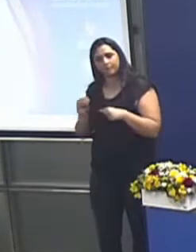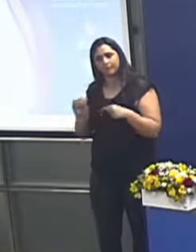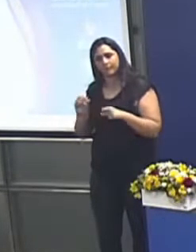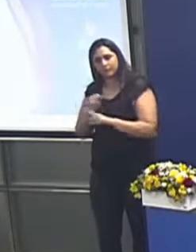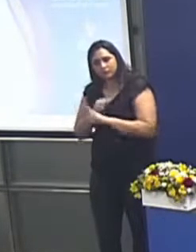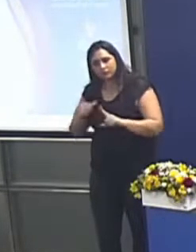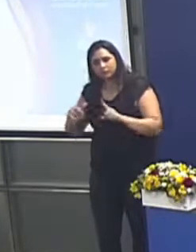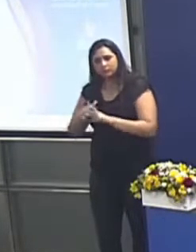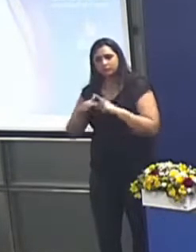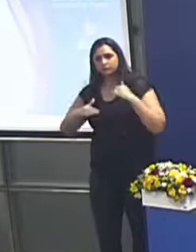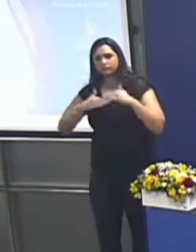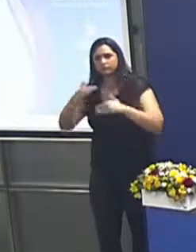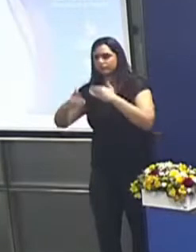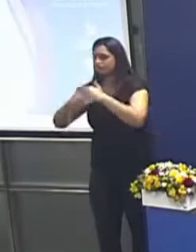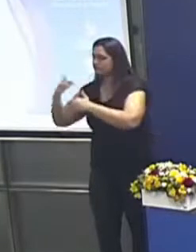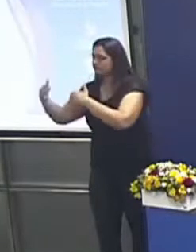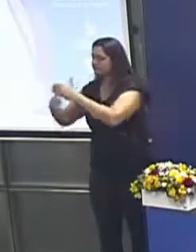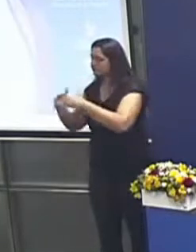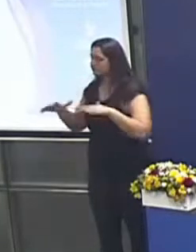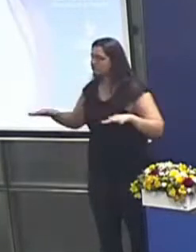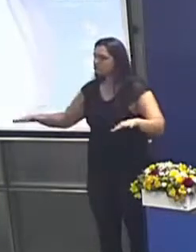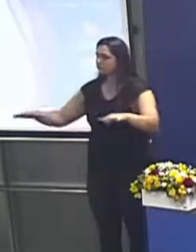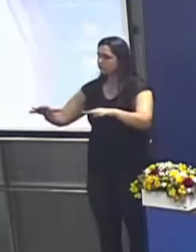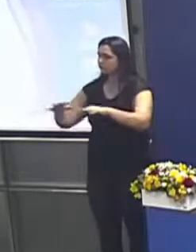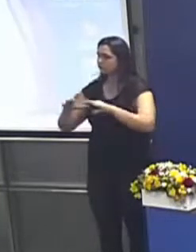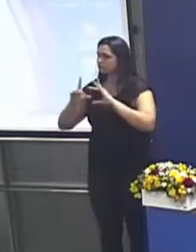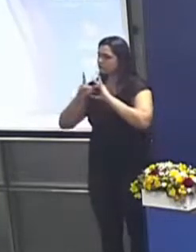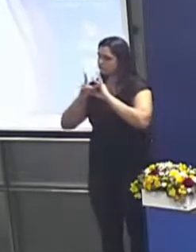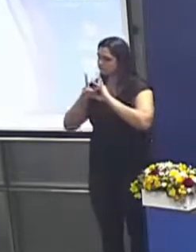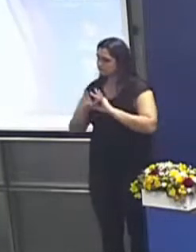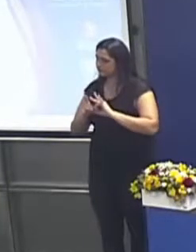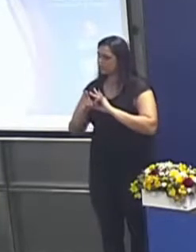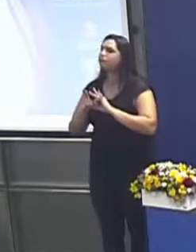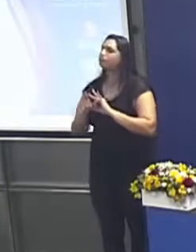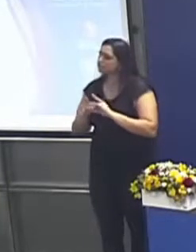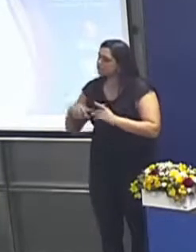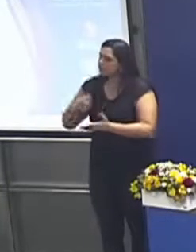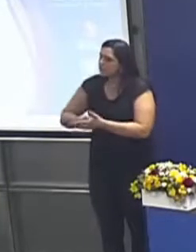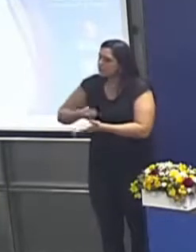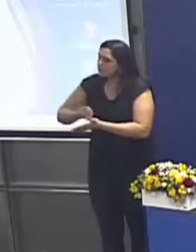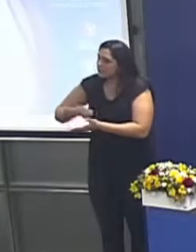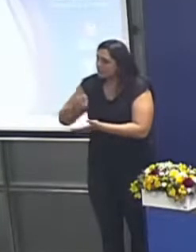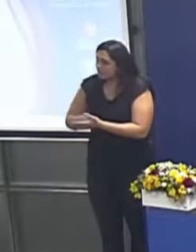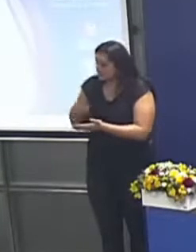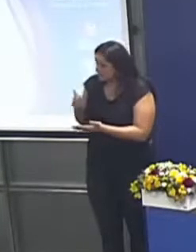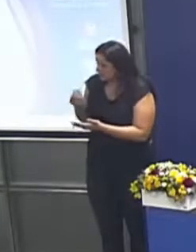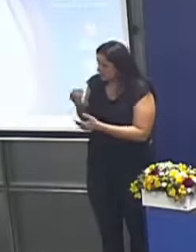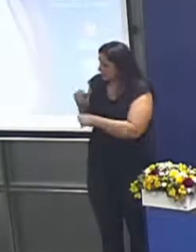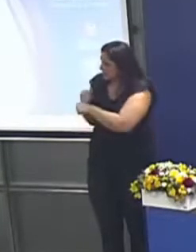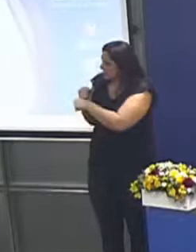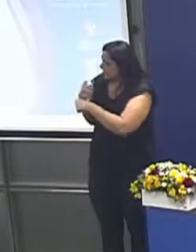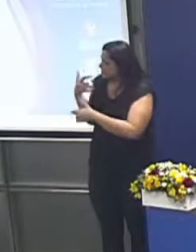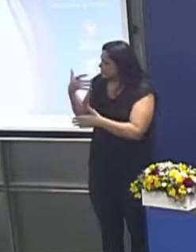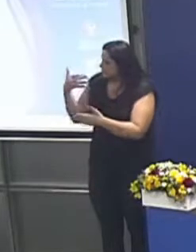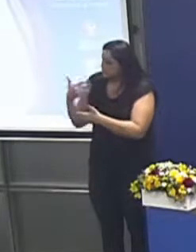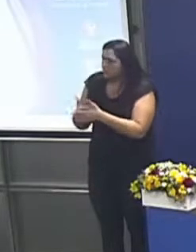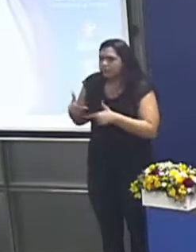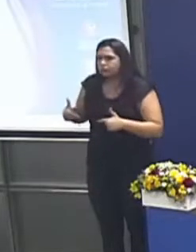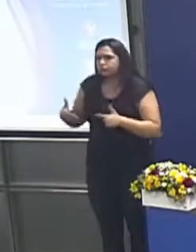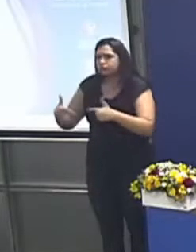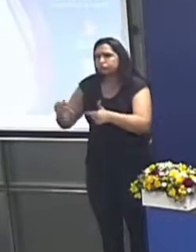uma sociedade que faça a jus a toda a luta construída nesses 60 anos da